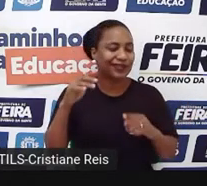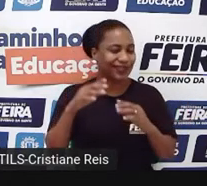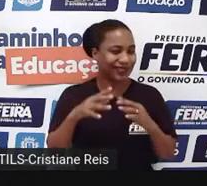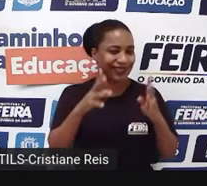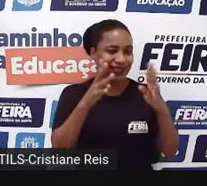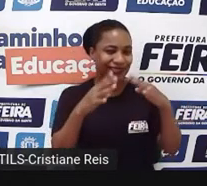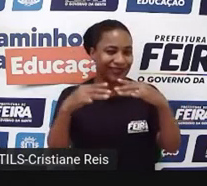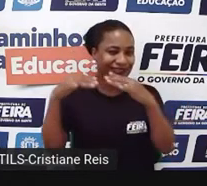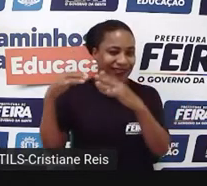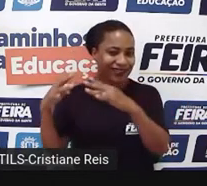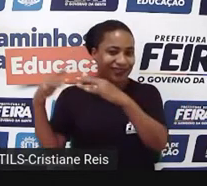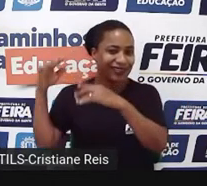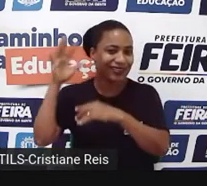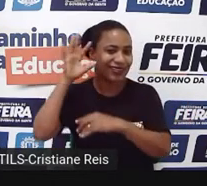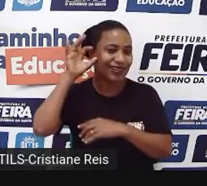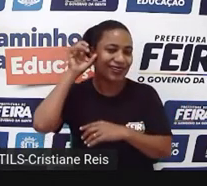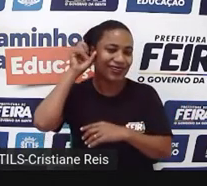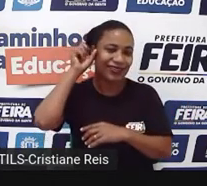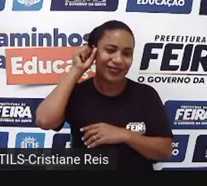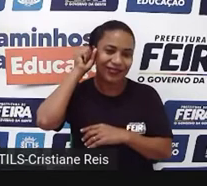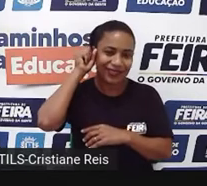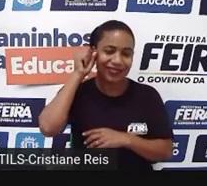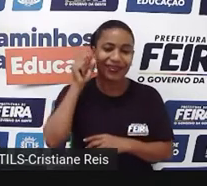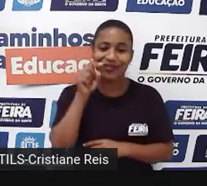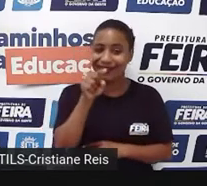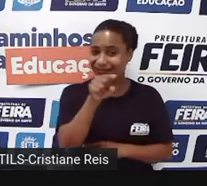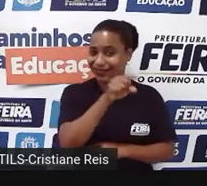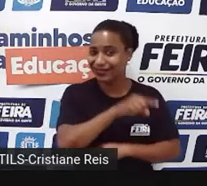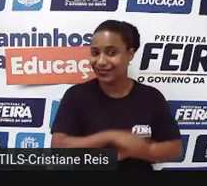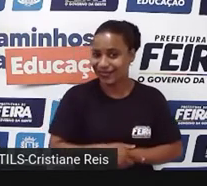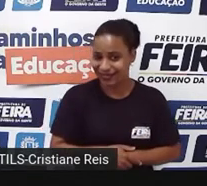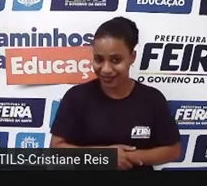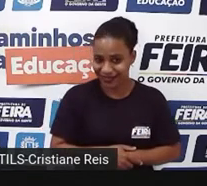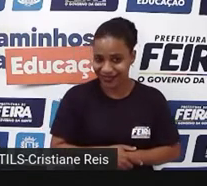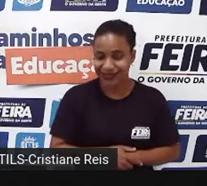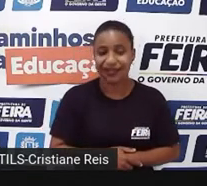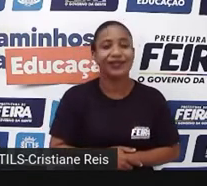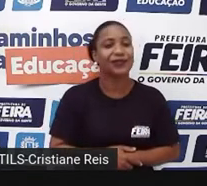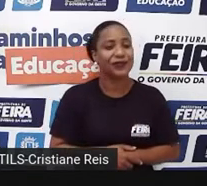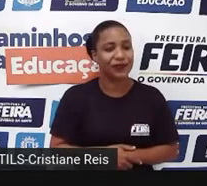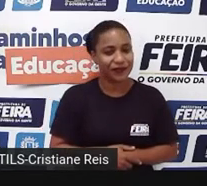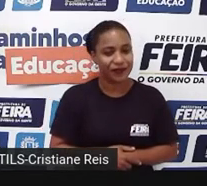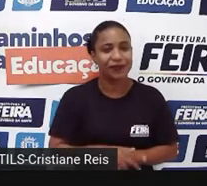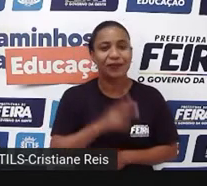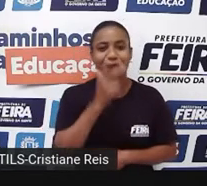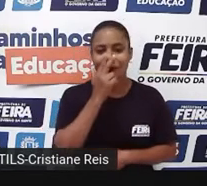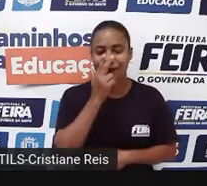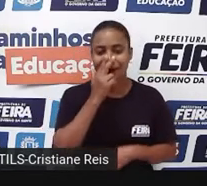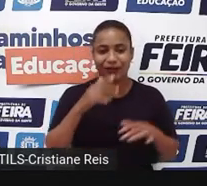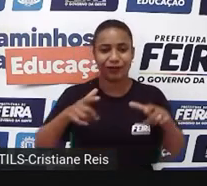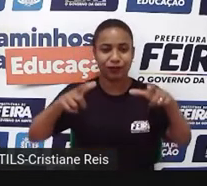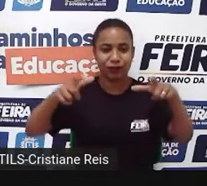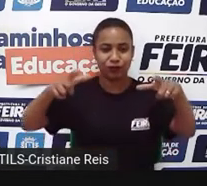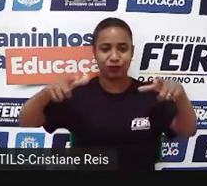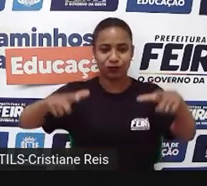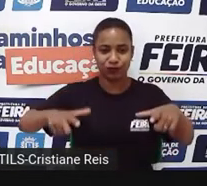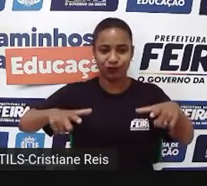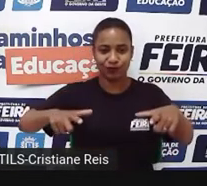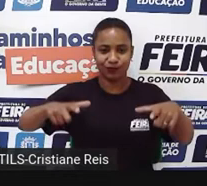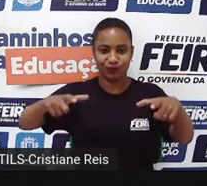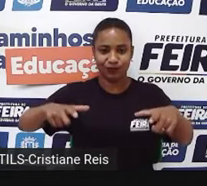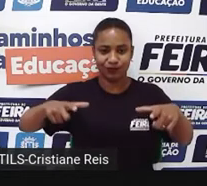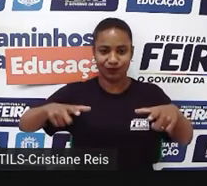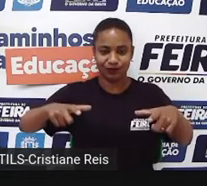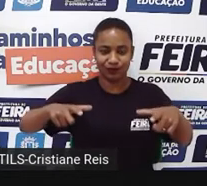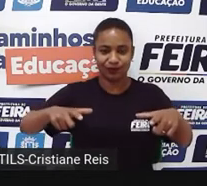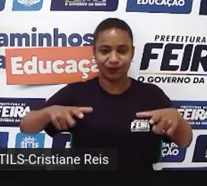Chamado de disco vinil. Então, o Vitafone se assemelha justamente nesse formato. Só vai mudar este círculo